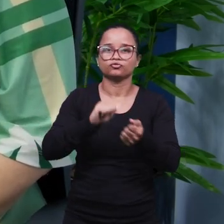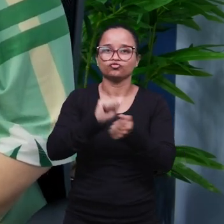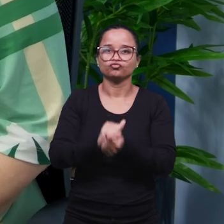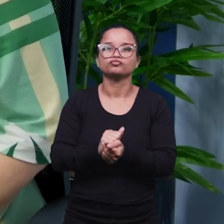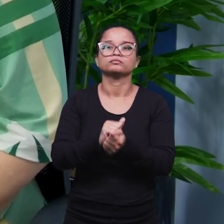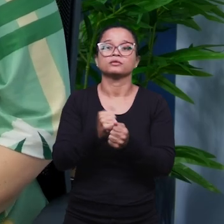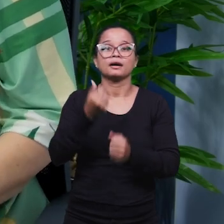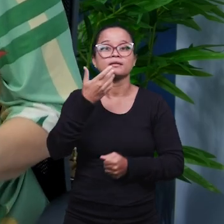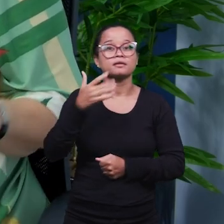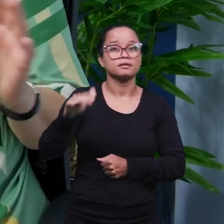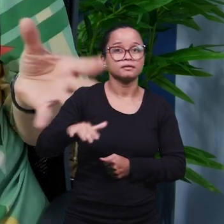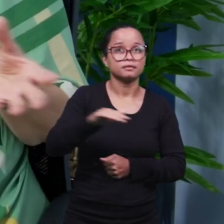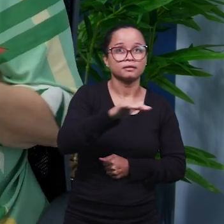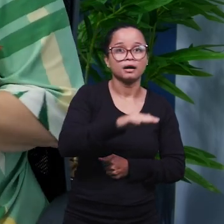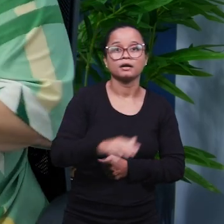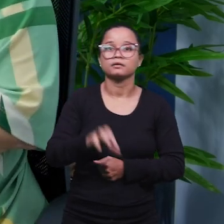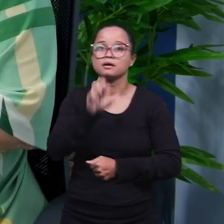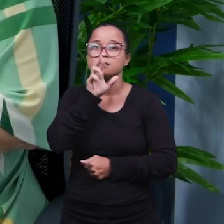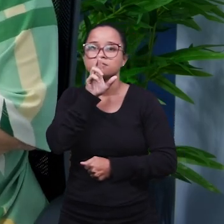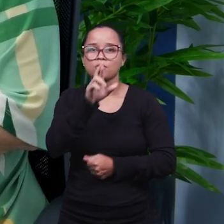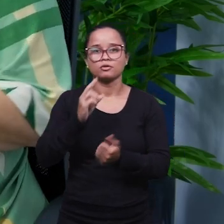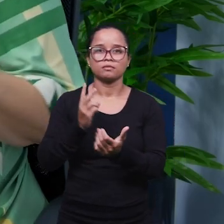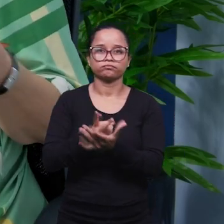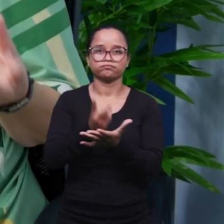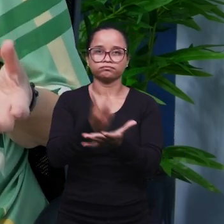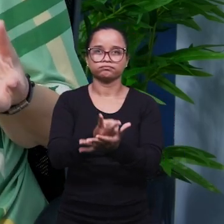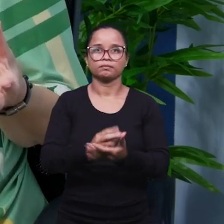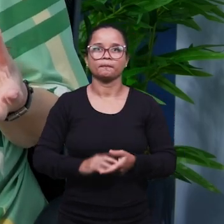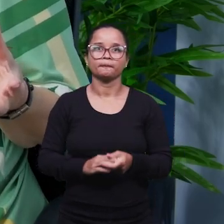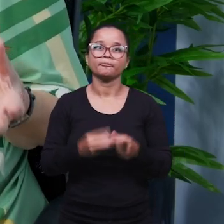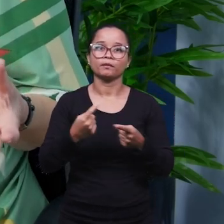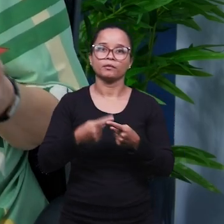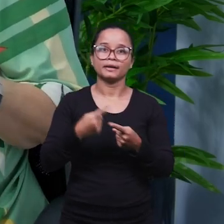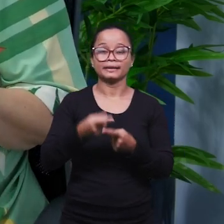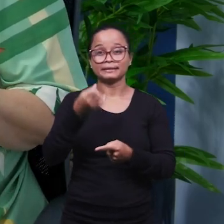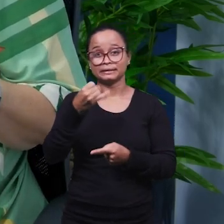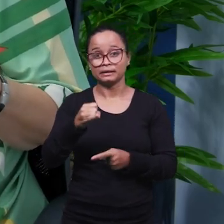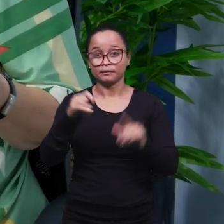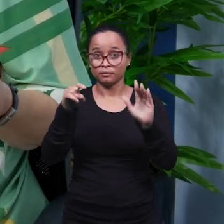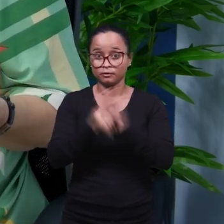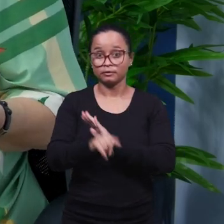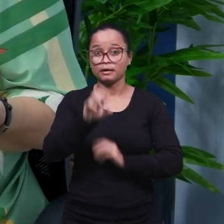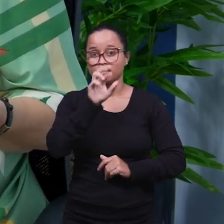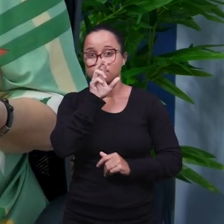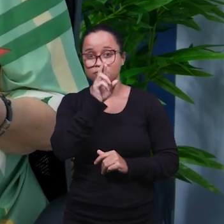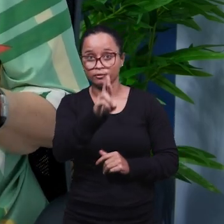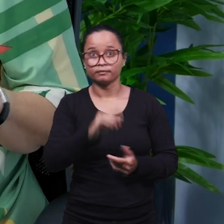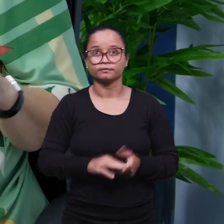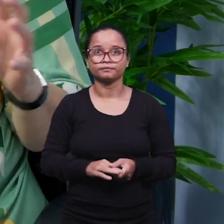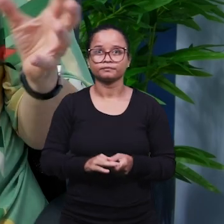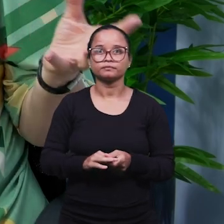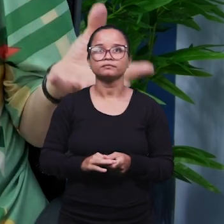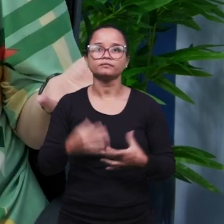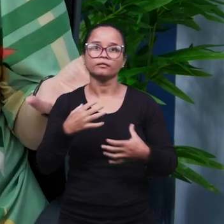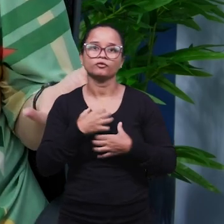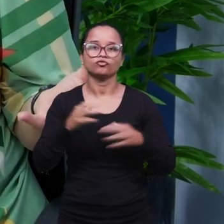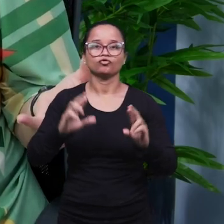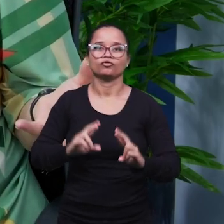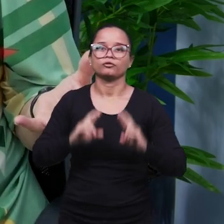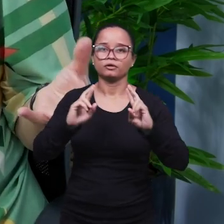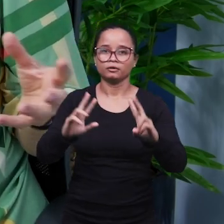igualmente, junto com as outras crianças, quando a resposta é a mesma. E se a pergunta e resposta foi adaptada de uma forma que